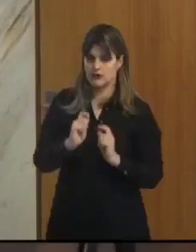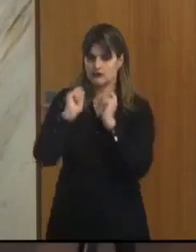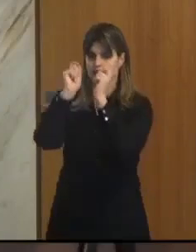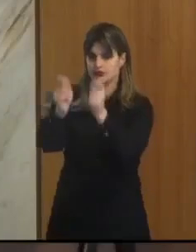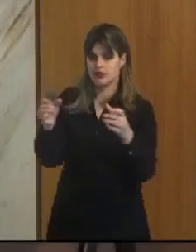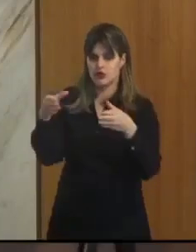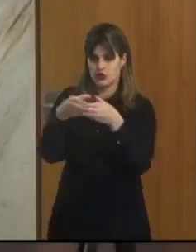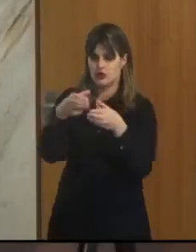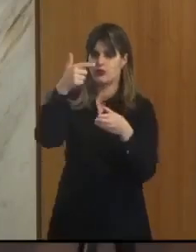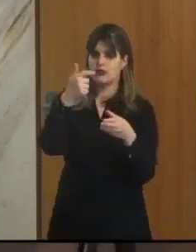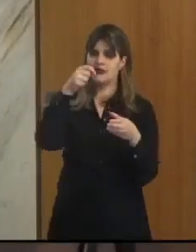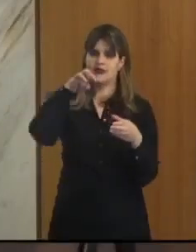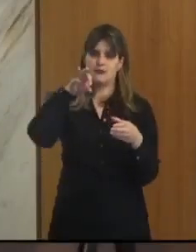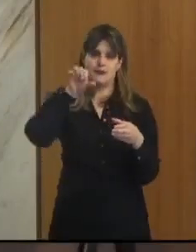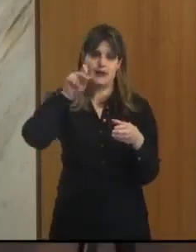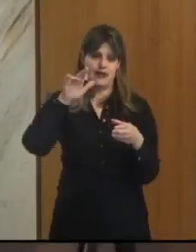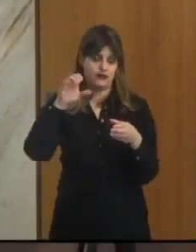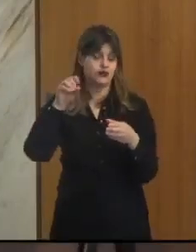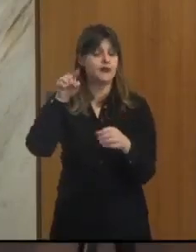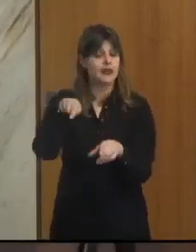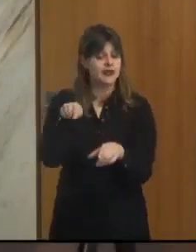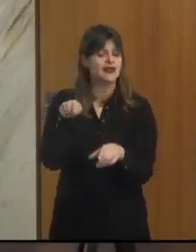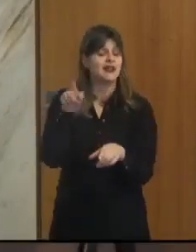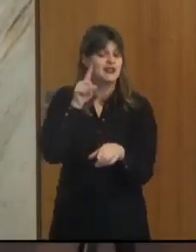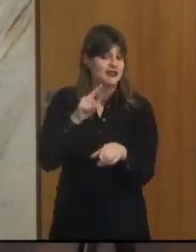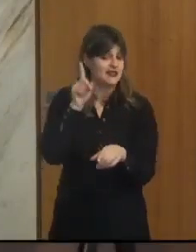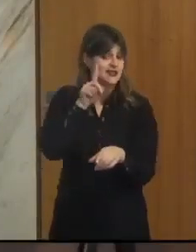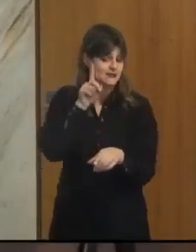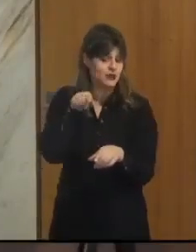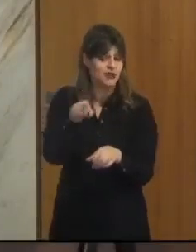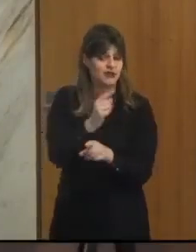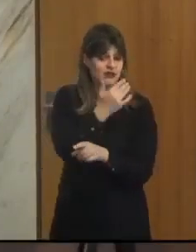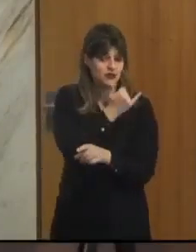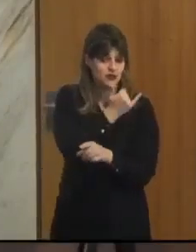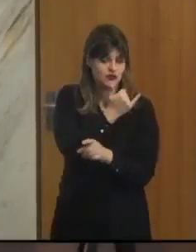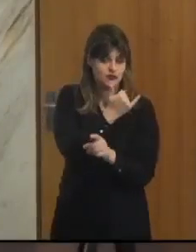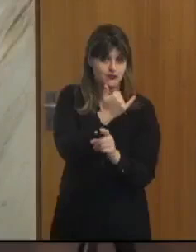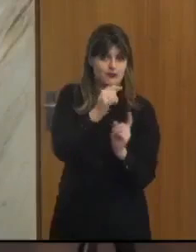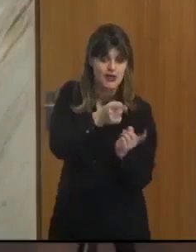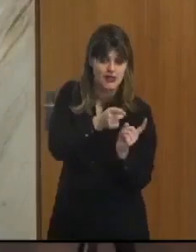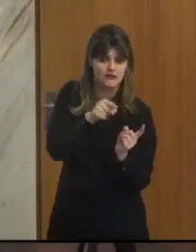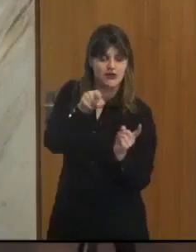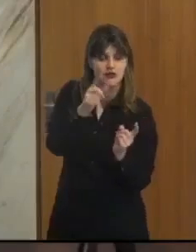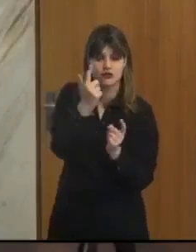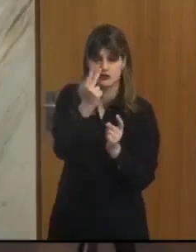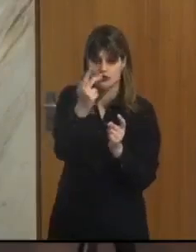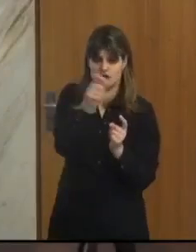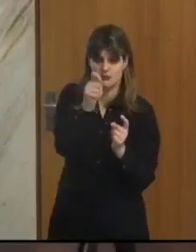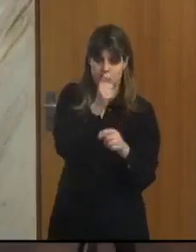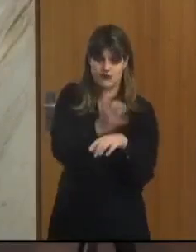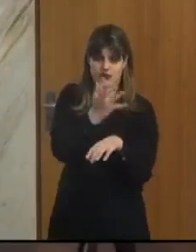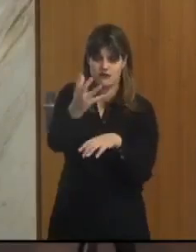templários. Esta data é interessante porque 19 de março de 1128 é 2 meses apenas